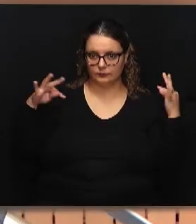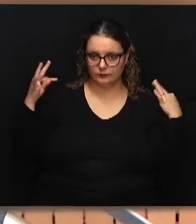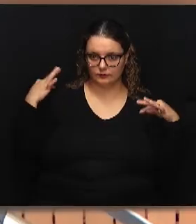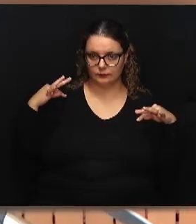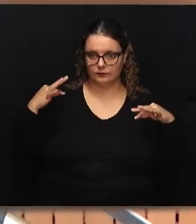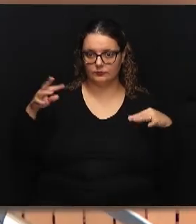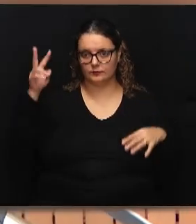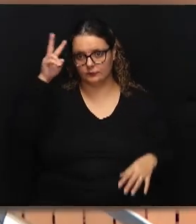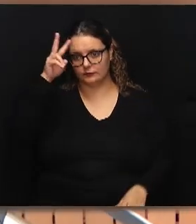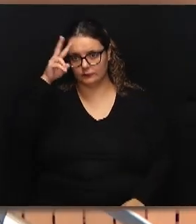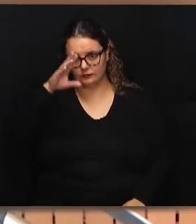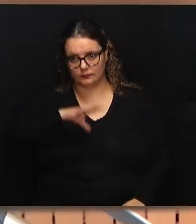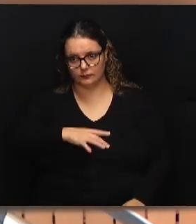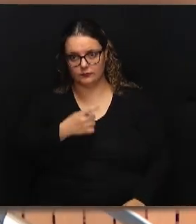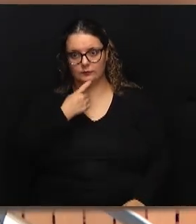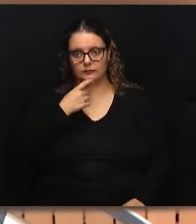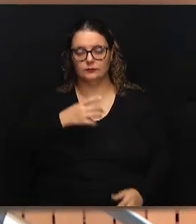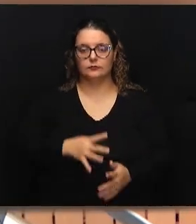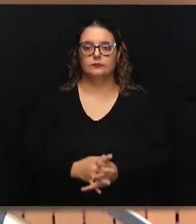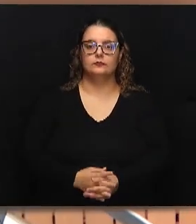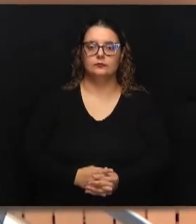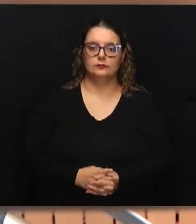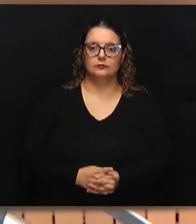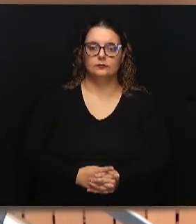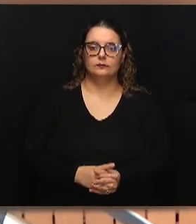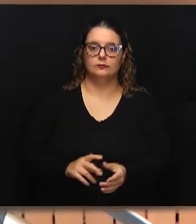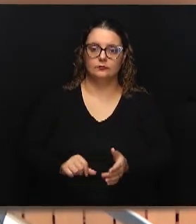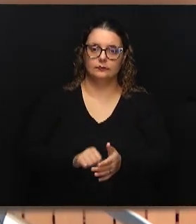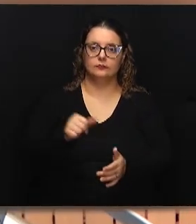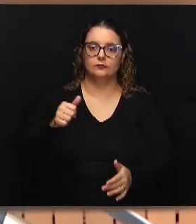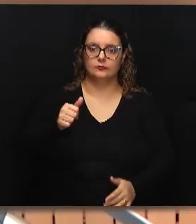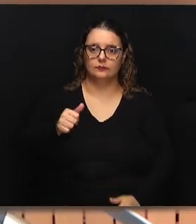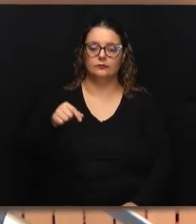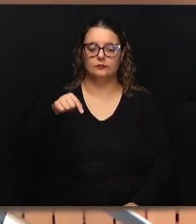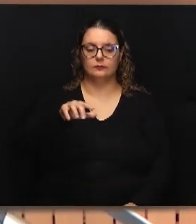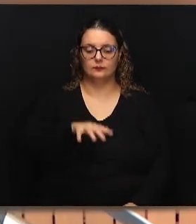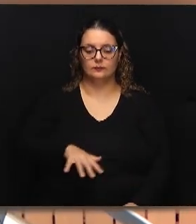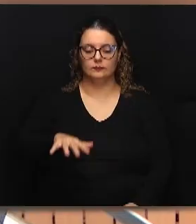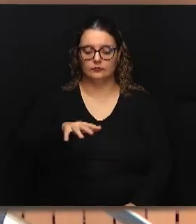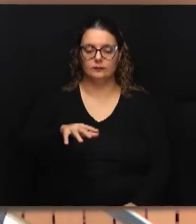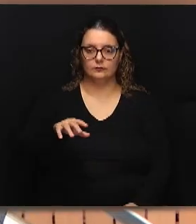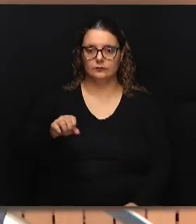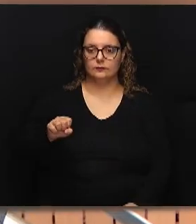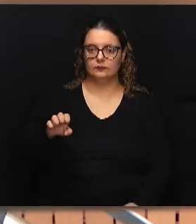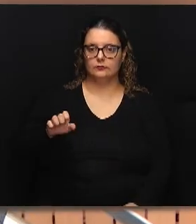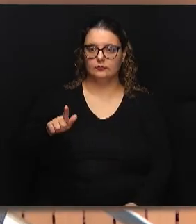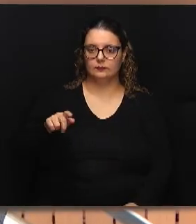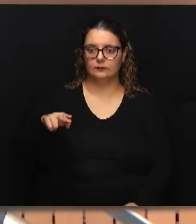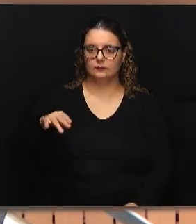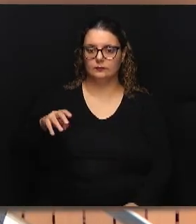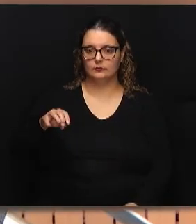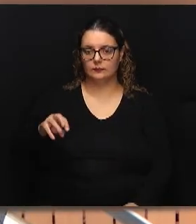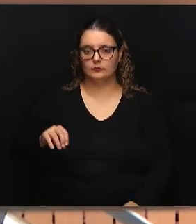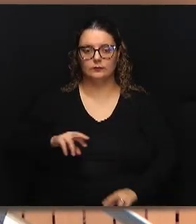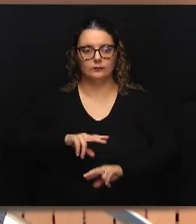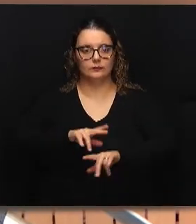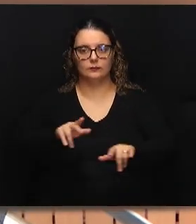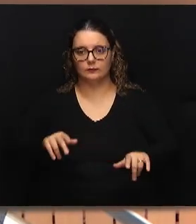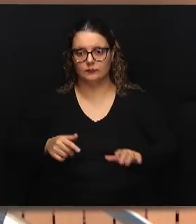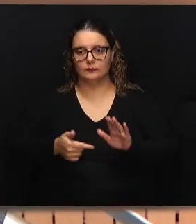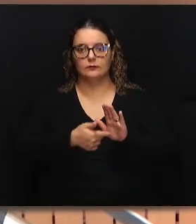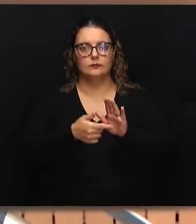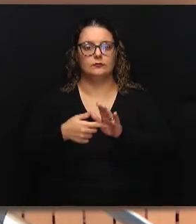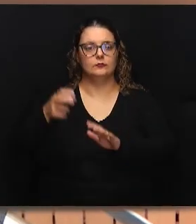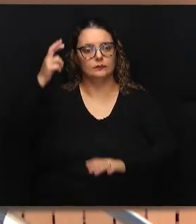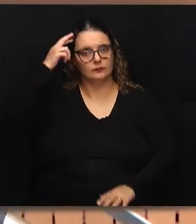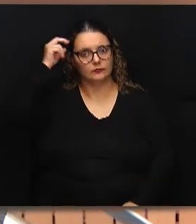de Campinas. Pioneiro nesse segmento, divulga as diversas manifestações